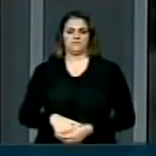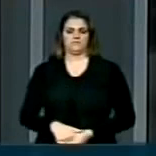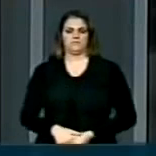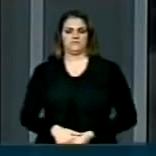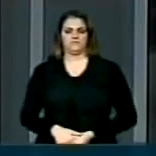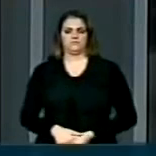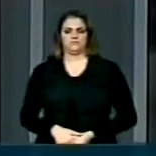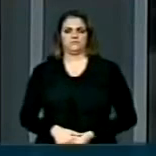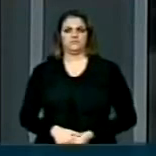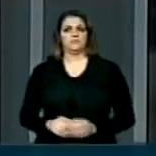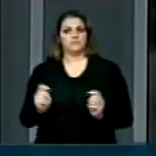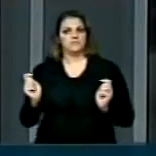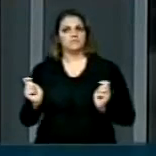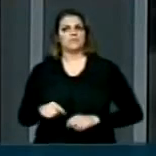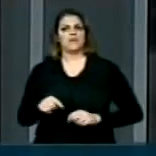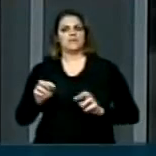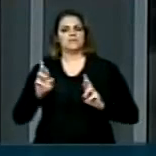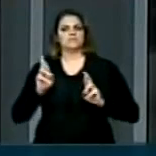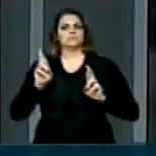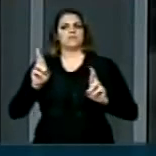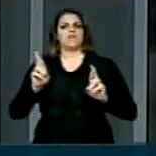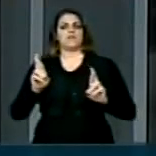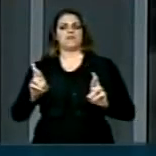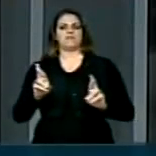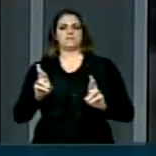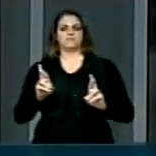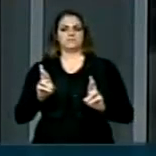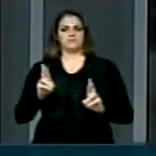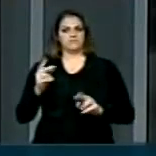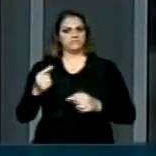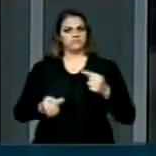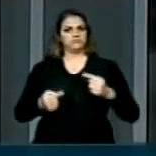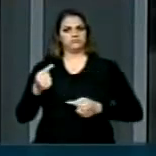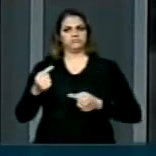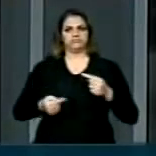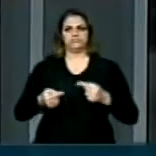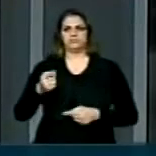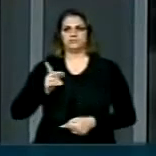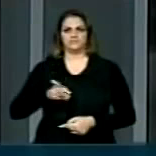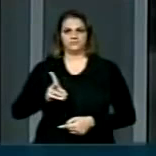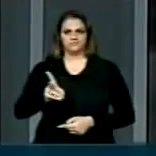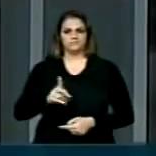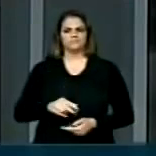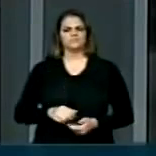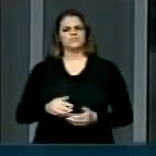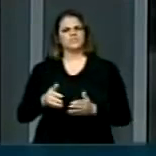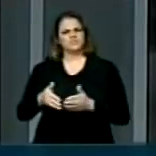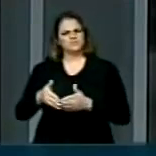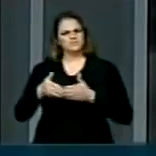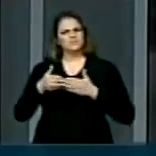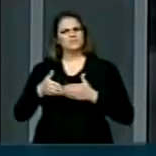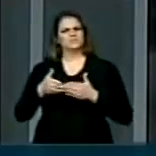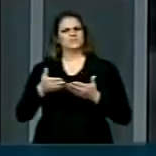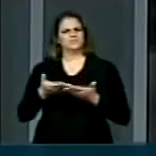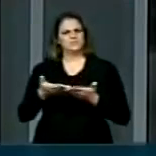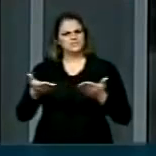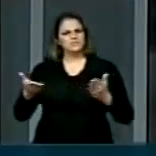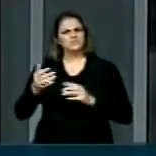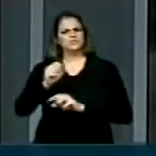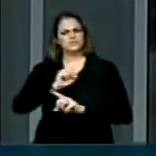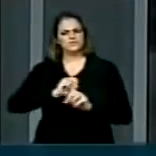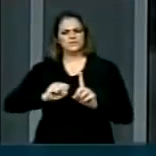a esperança ainda não morreu e o debate continua. Faço aqui um forte apelo a toda a sociedade